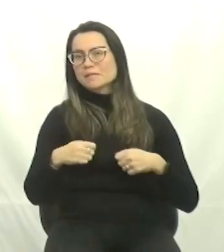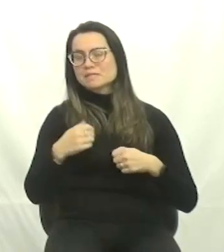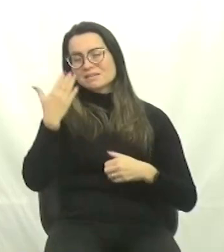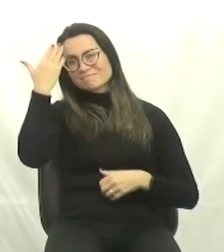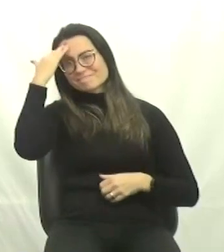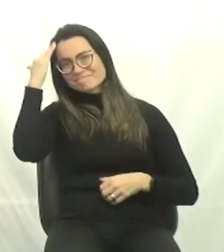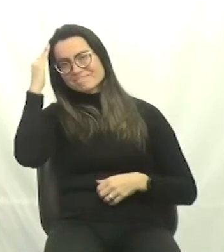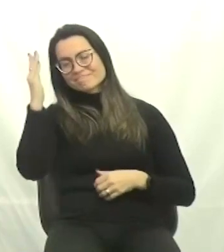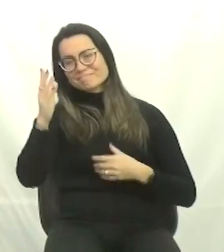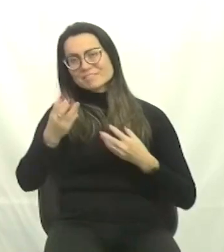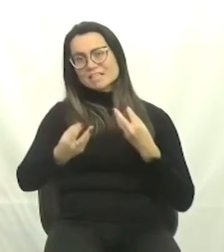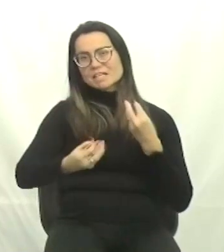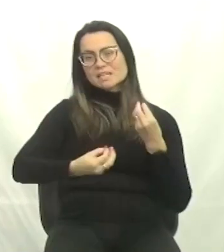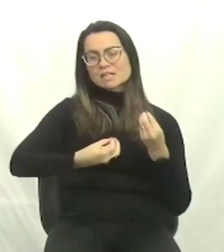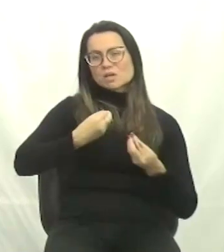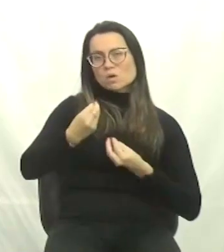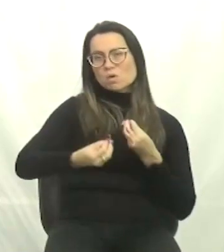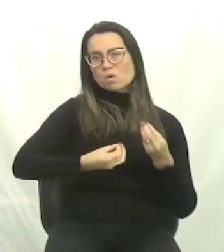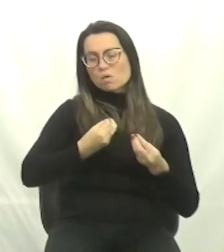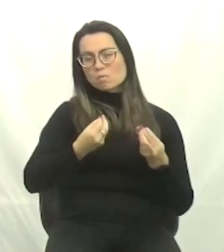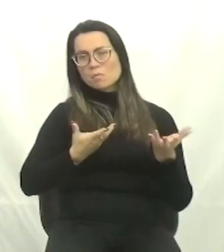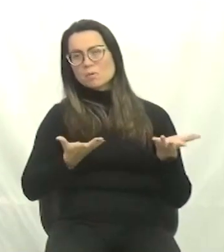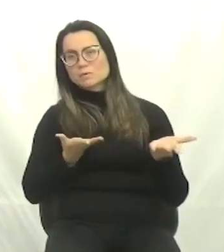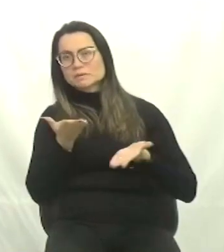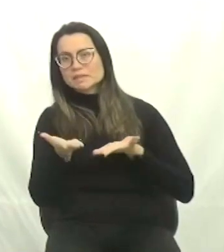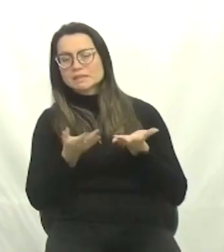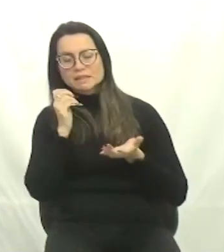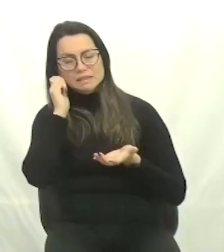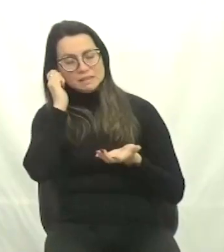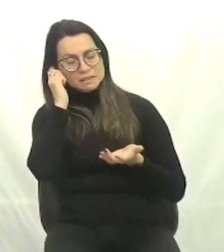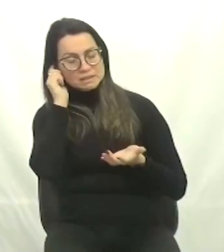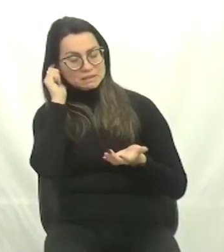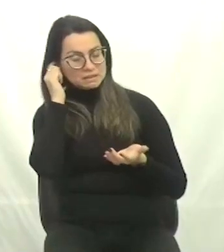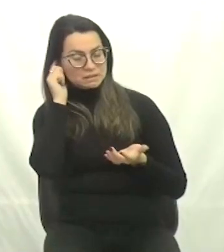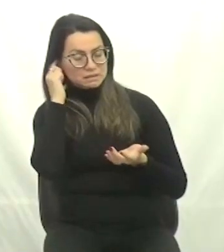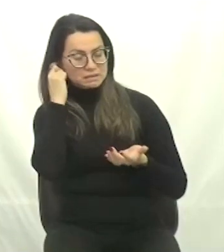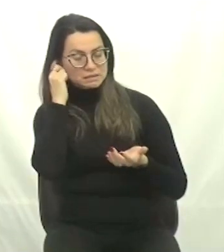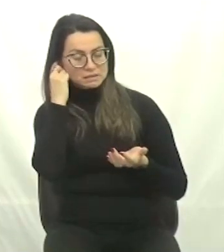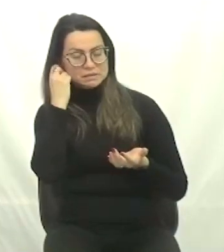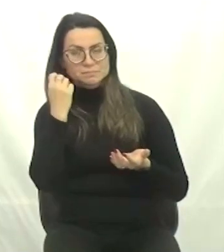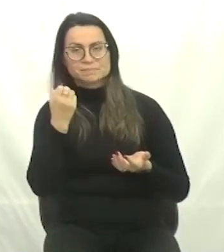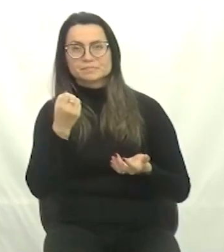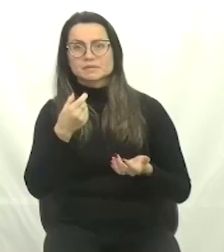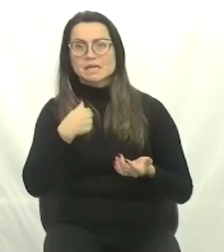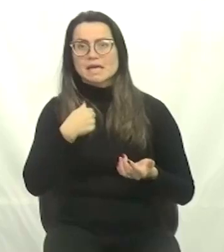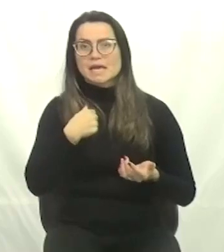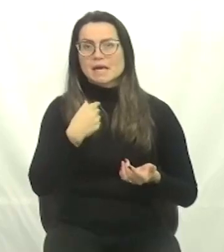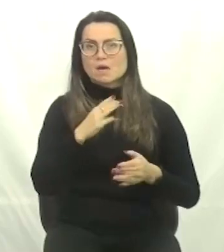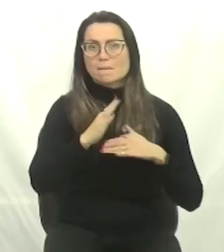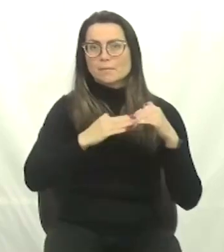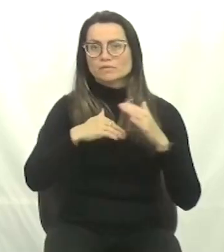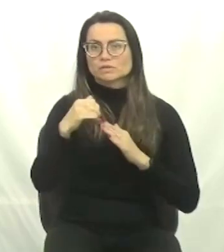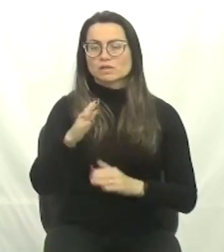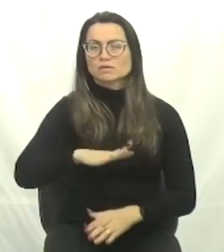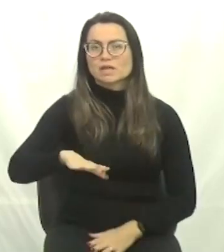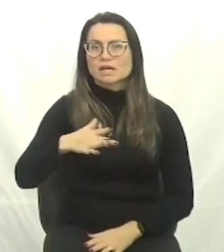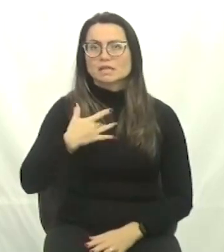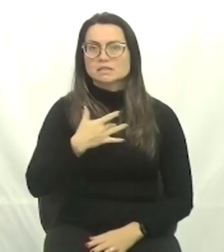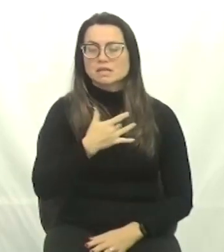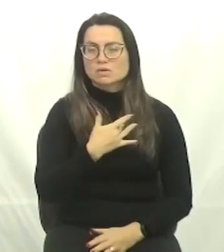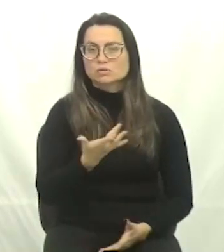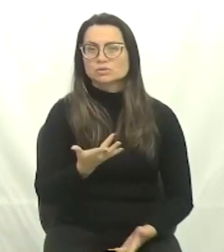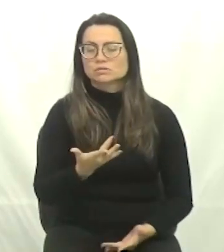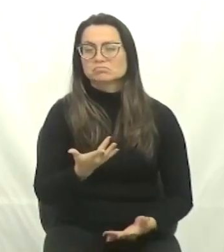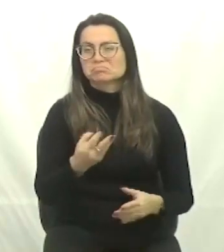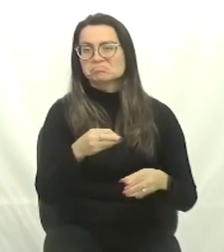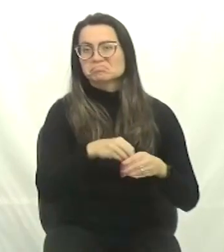o que eles estão lidando, como abordar. Se a gente quer profissional, eu sou profissional de saúde, vocês sabem. Se a gente quer profissional de saúde, muitas vezes dentro da